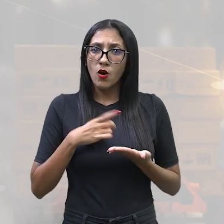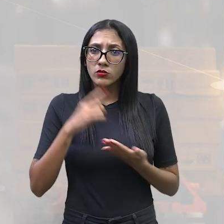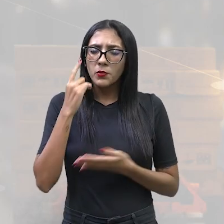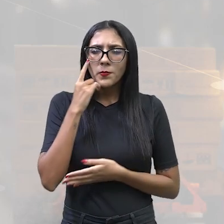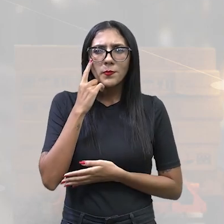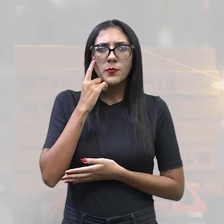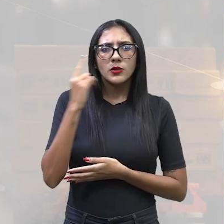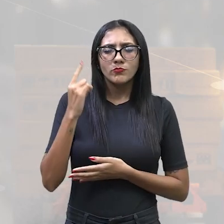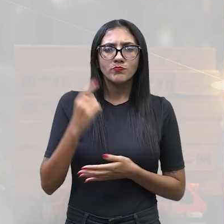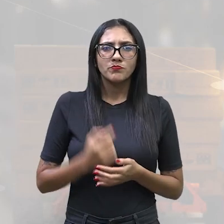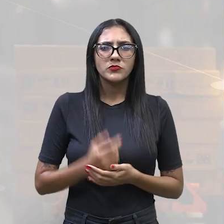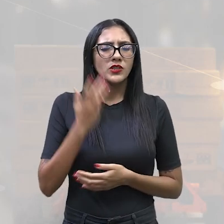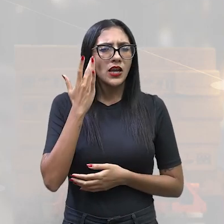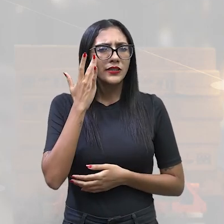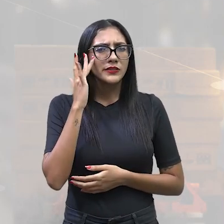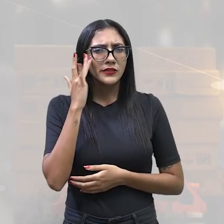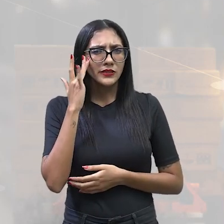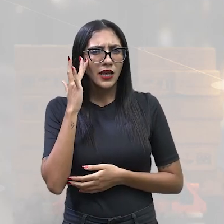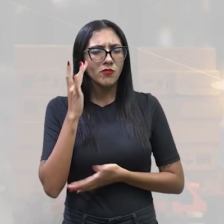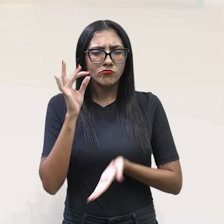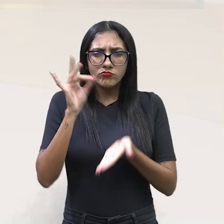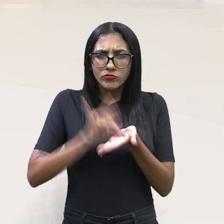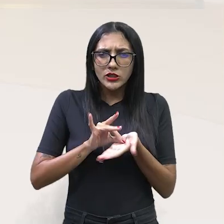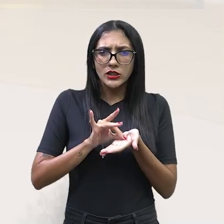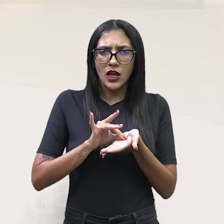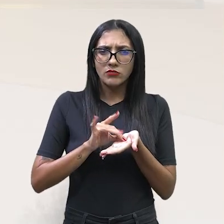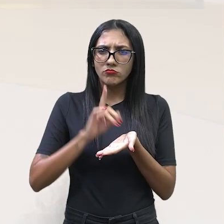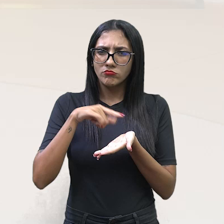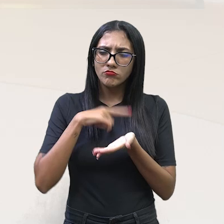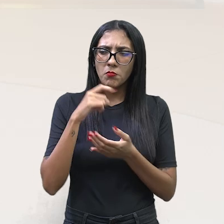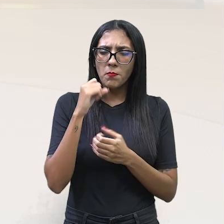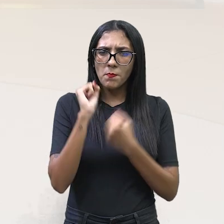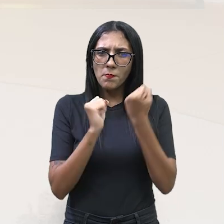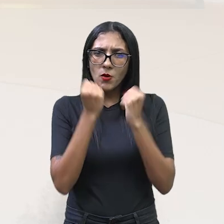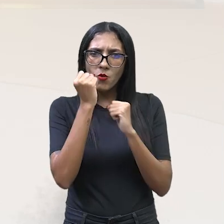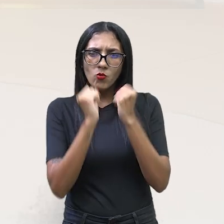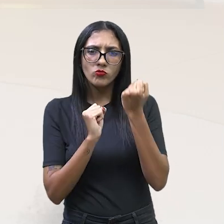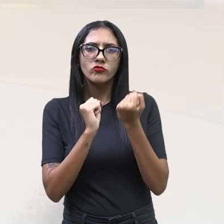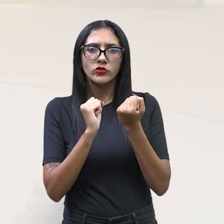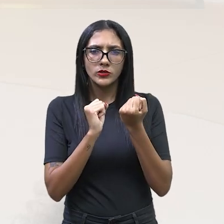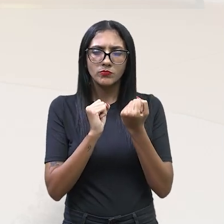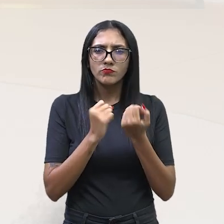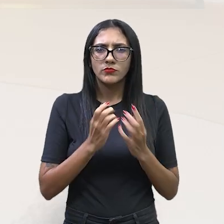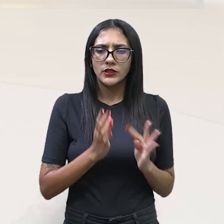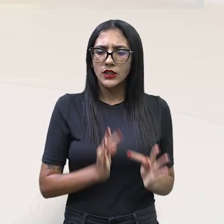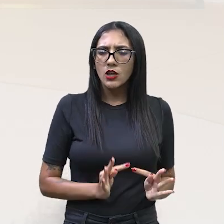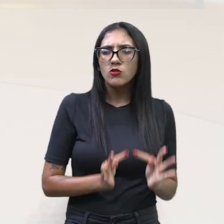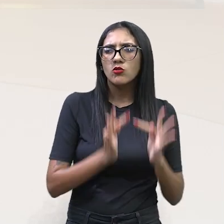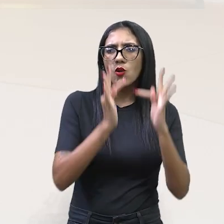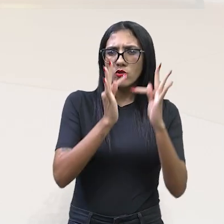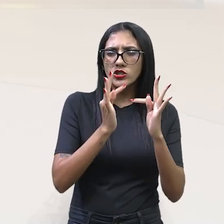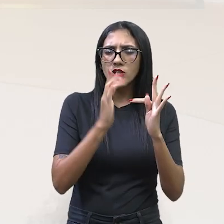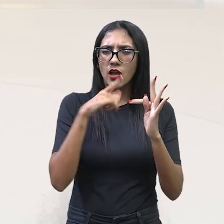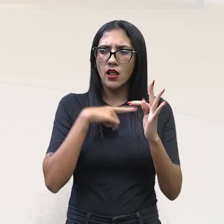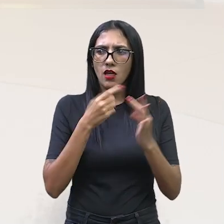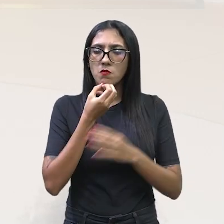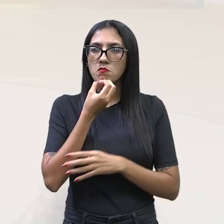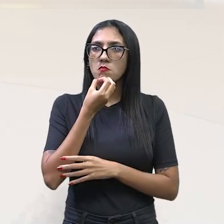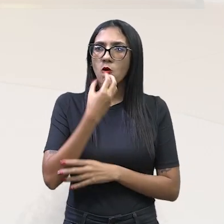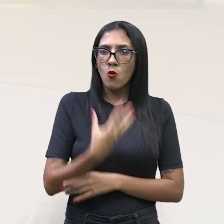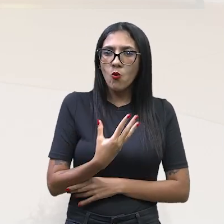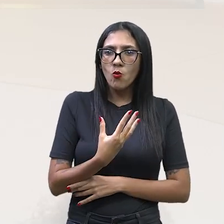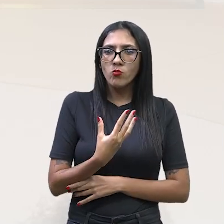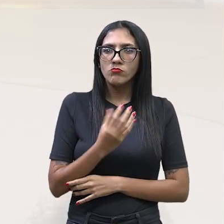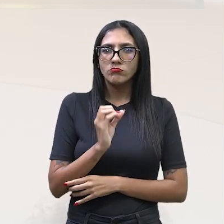Será realmente que, se tratando de indústria, será que a tecnologia é uma aliada ou será